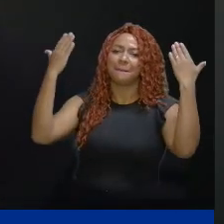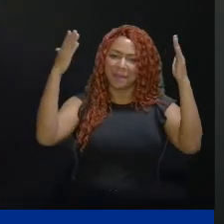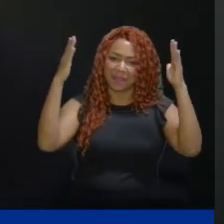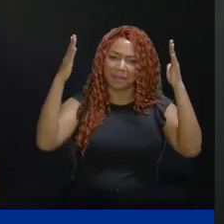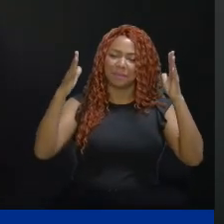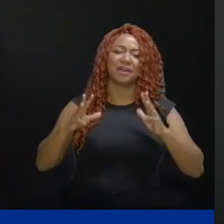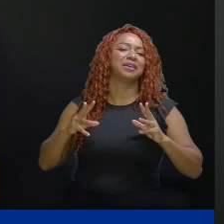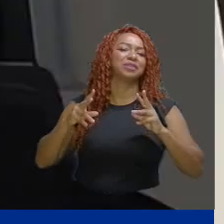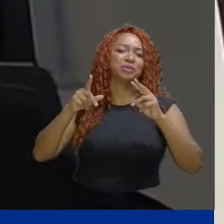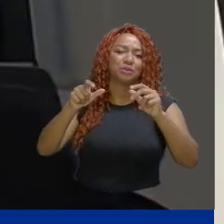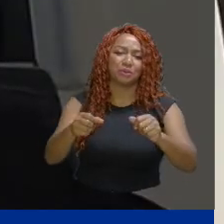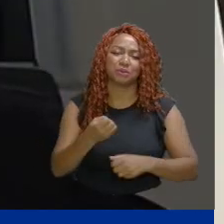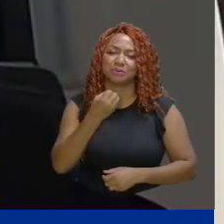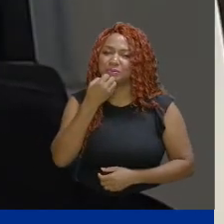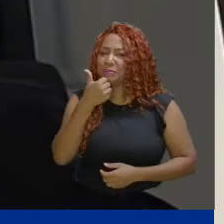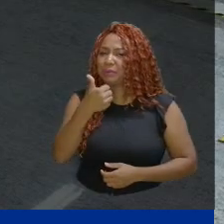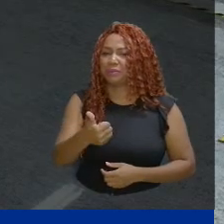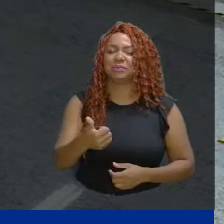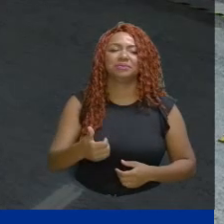e todos. Tudo de bom.